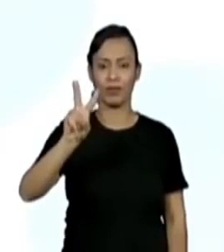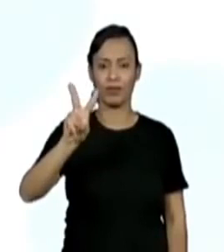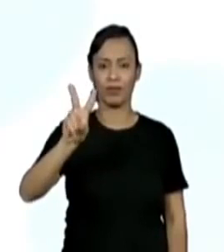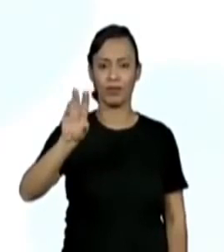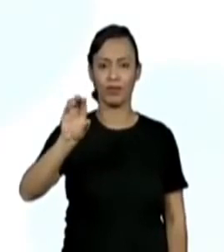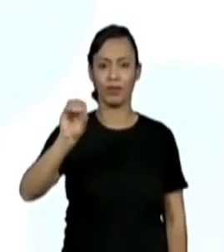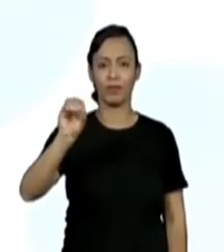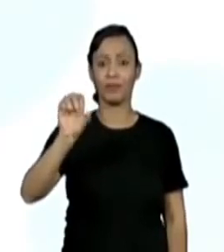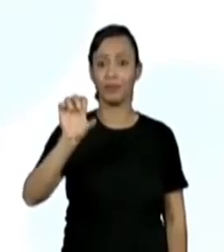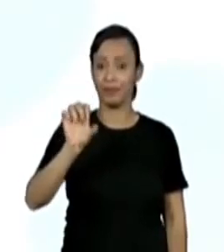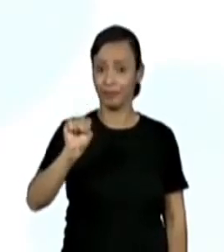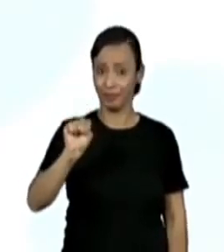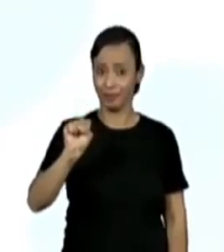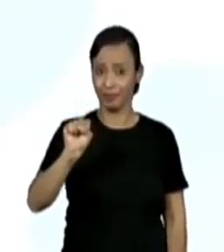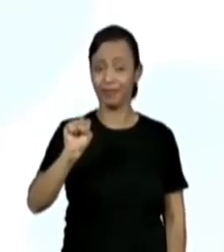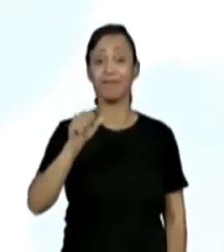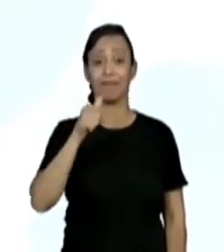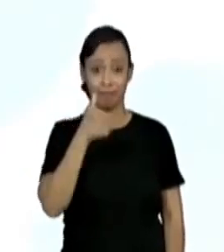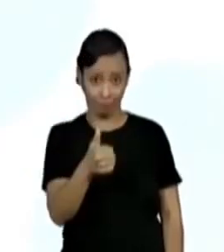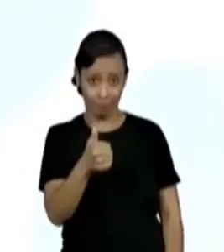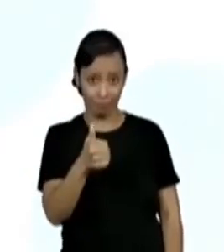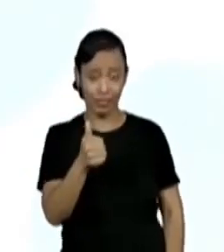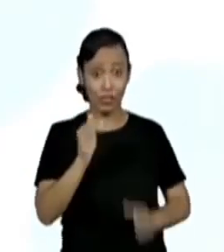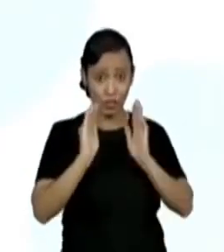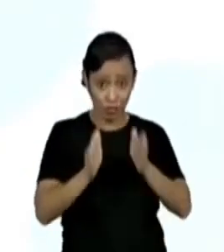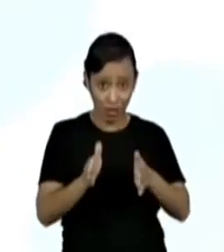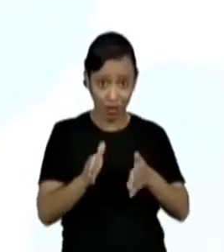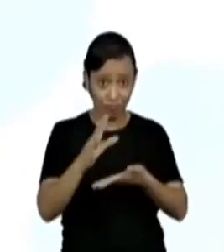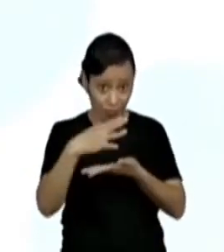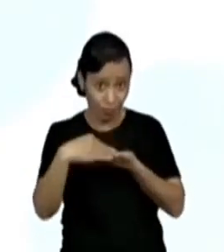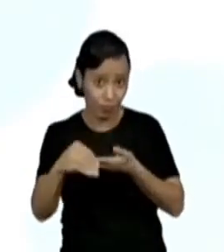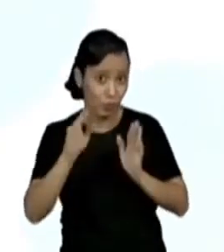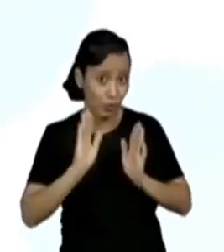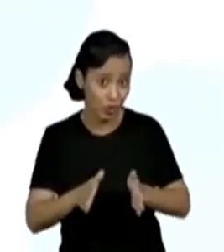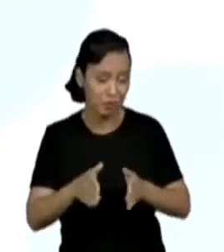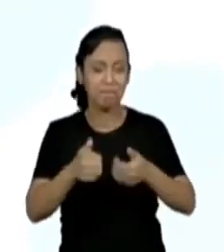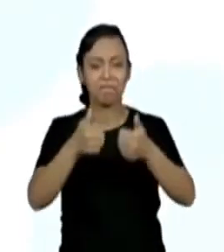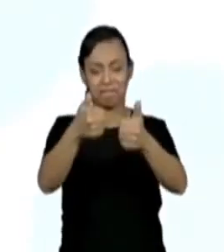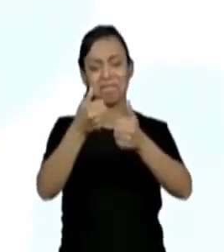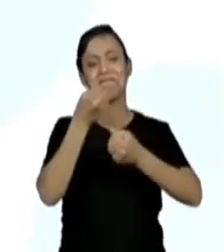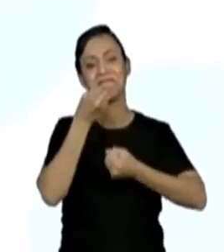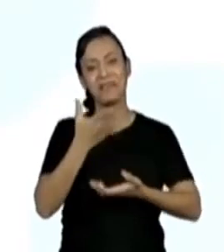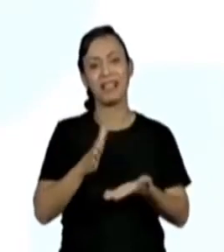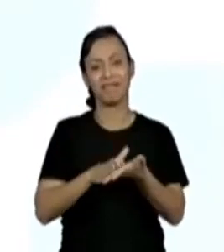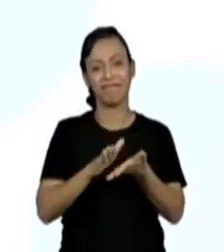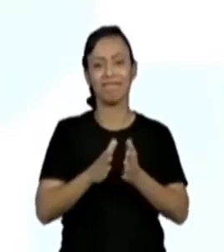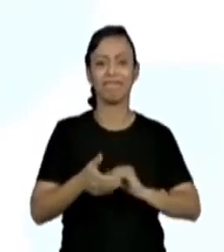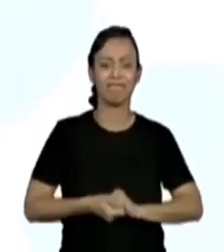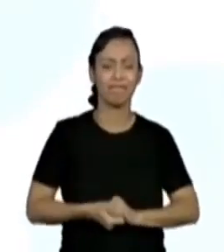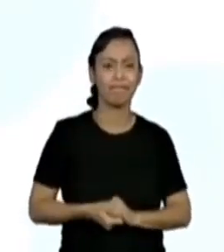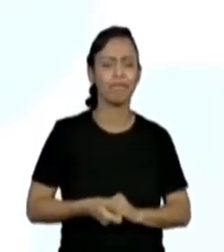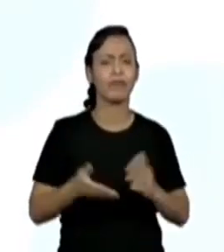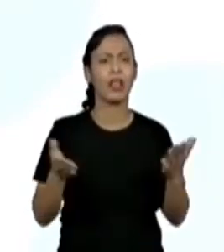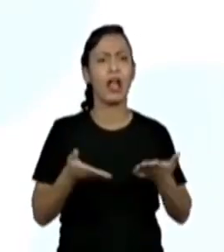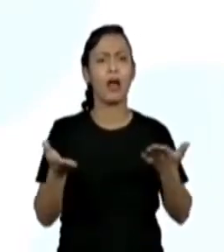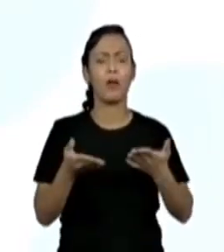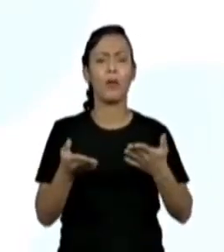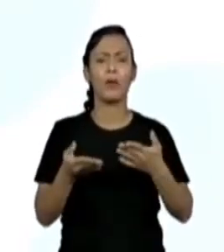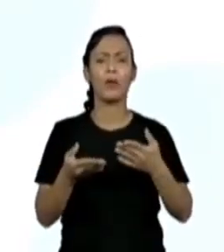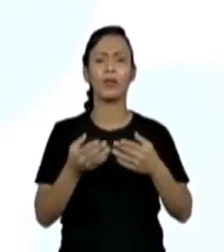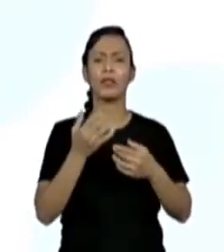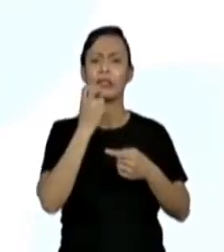oos fiz o registro Aqui faça você aí também agora vamos pensar na fração da parte não